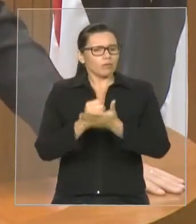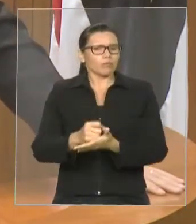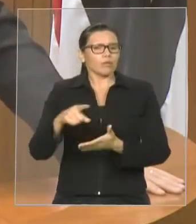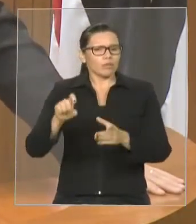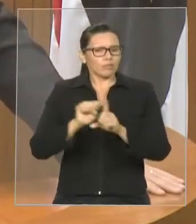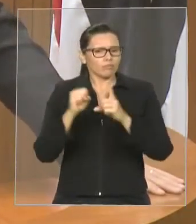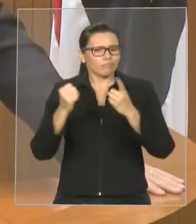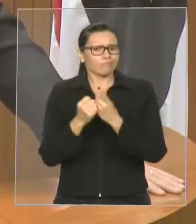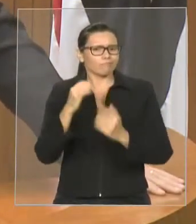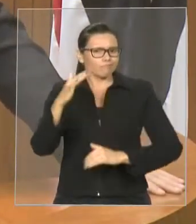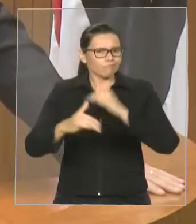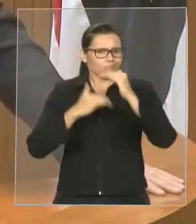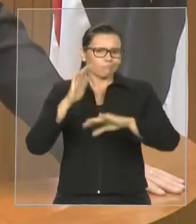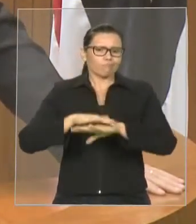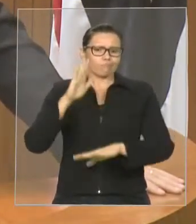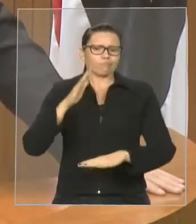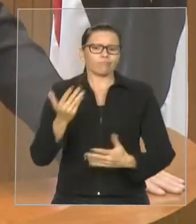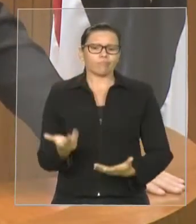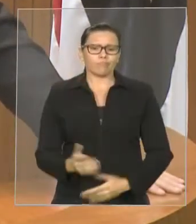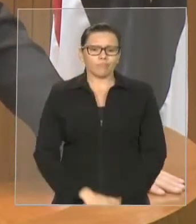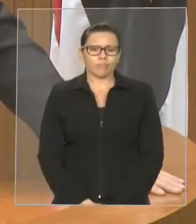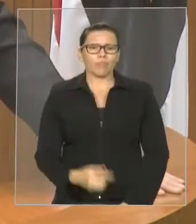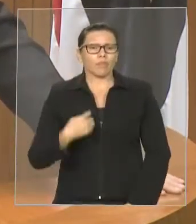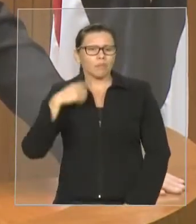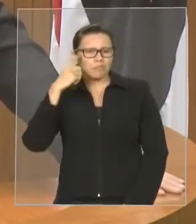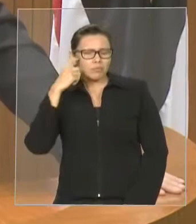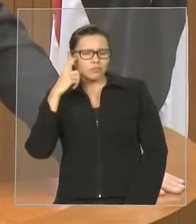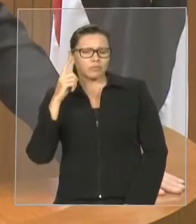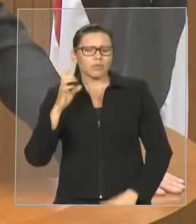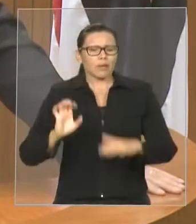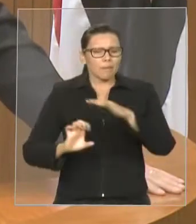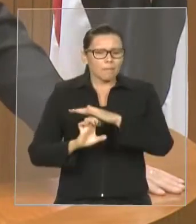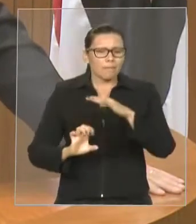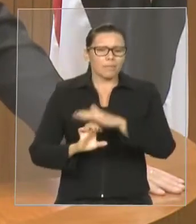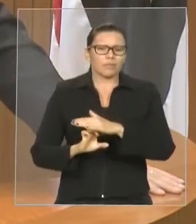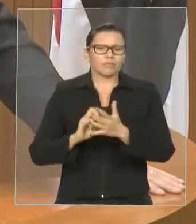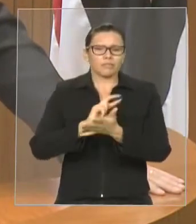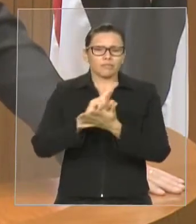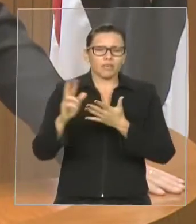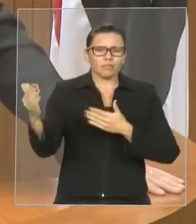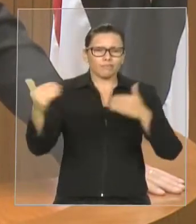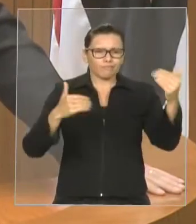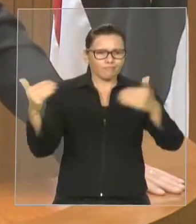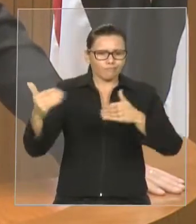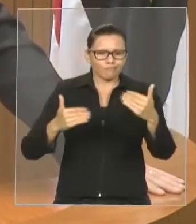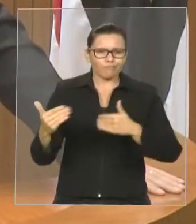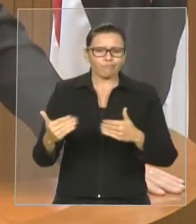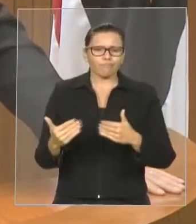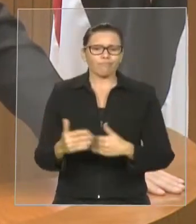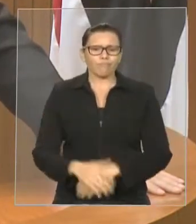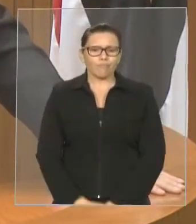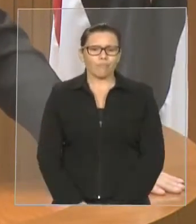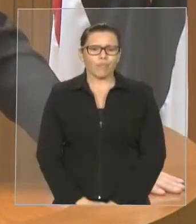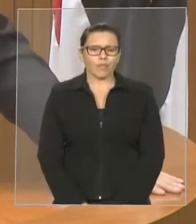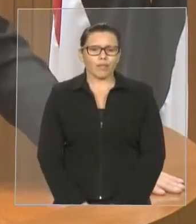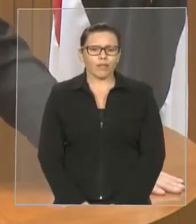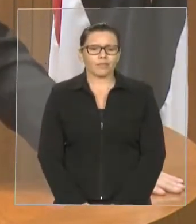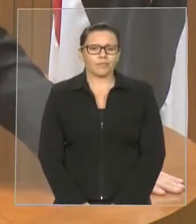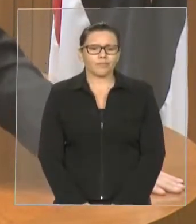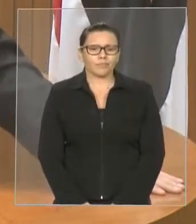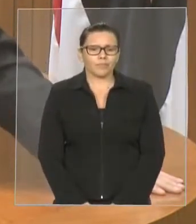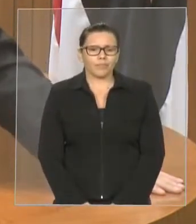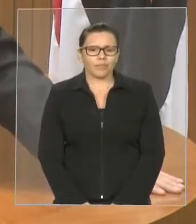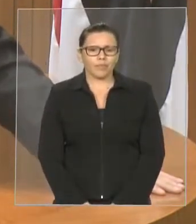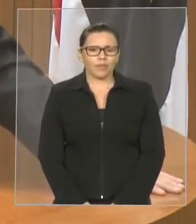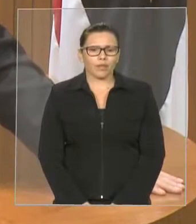que querem, na verdade, se instalar no Maranhão, é que uma parte da mão de obra, deputado Antônio Pereira, viesse inclusive